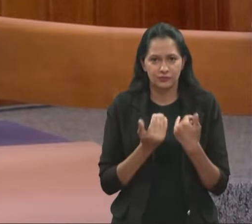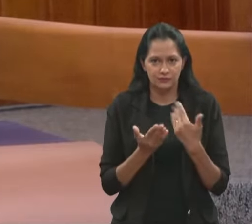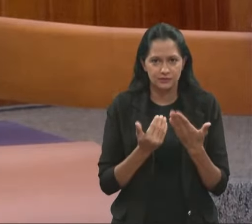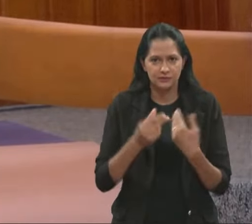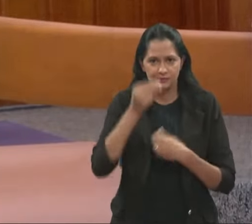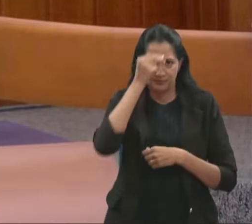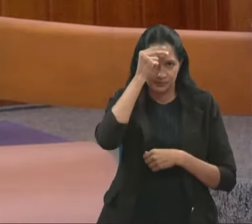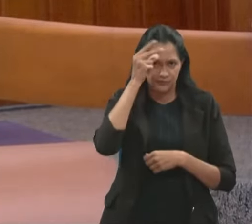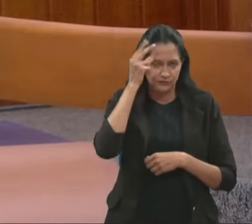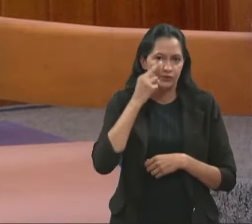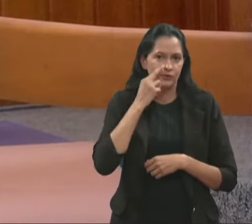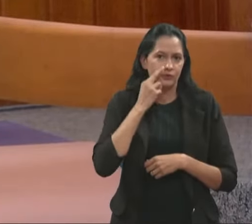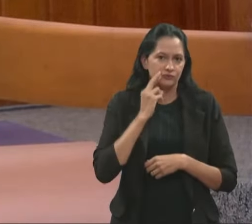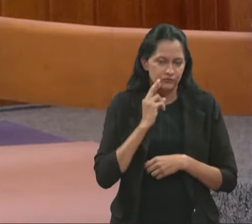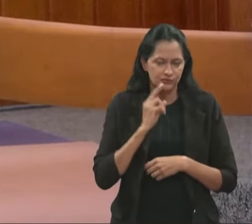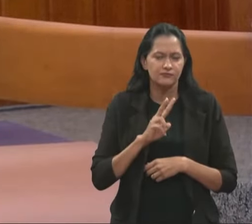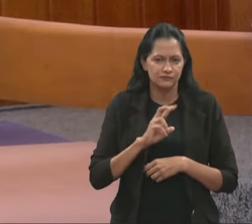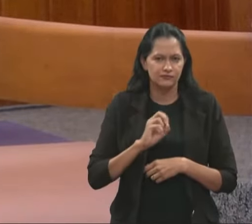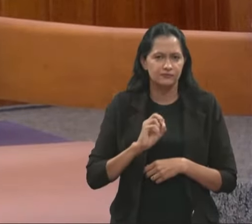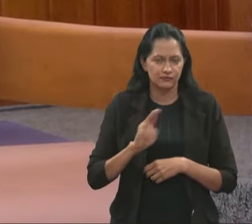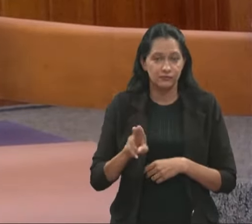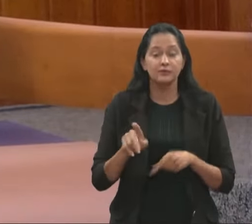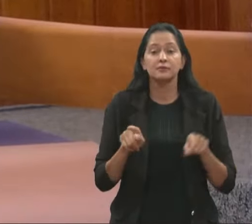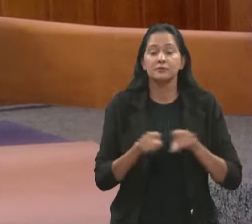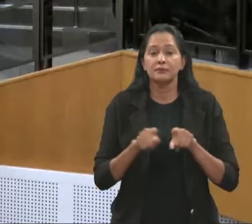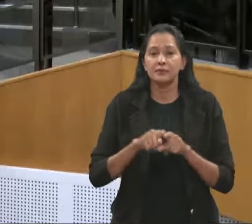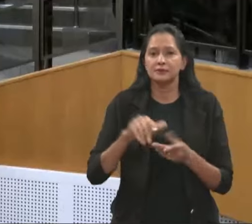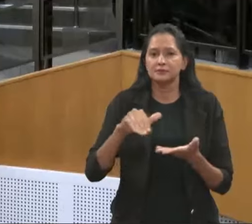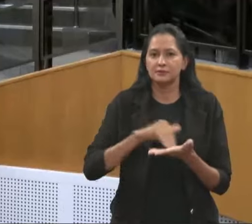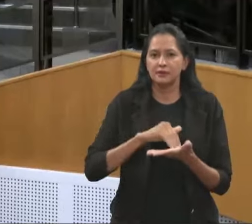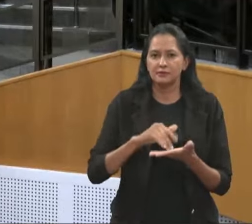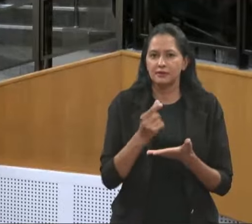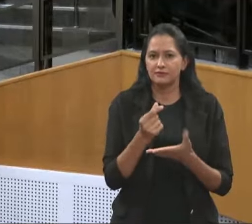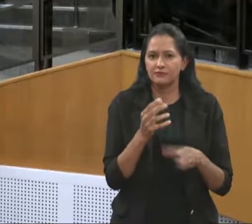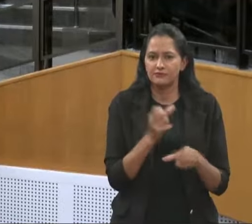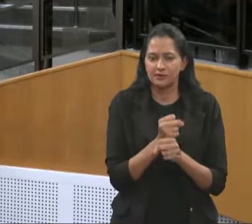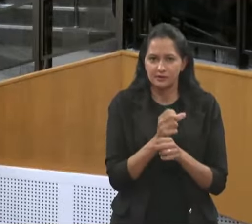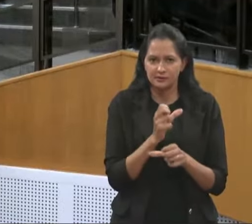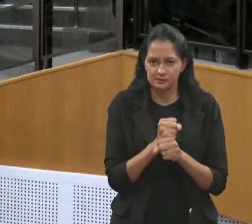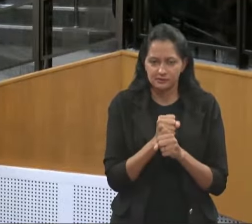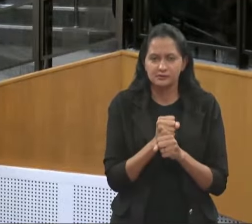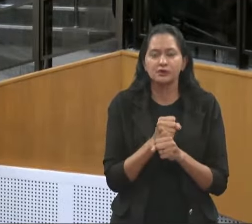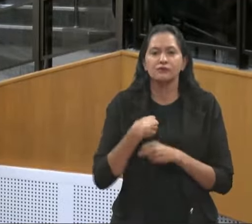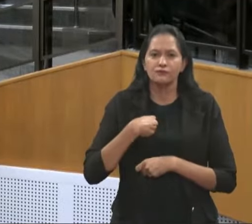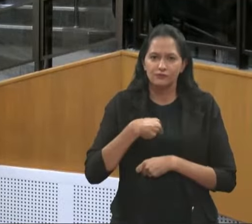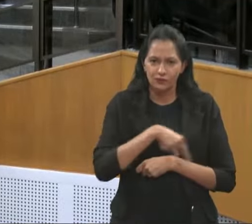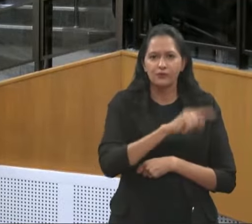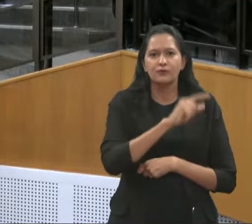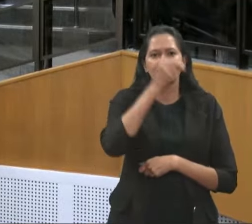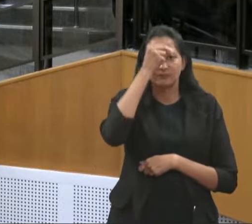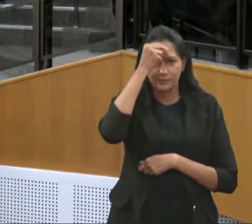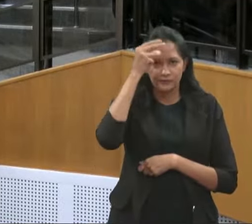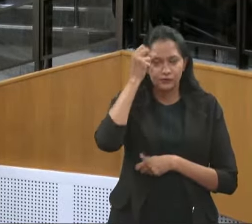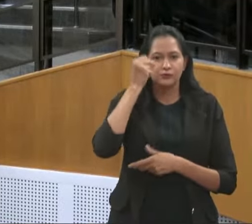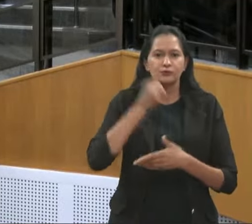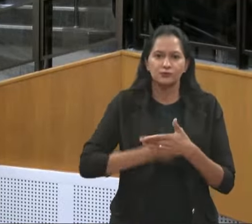vou falar com o secretário de finanças. Hoje eu vou para a prefeitura lutar por